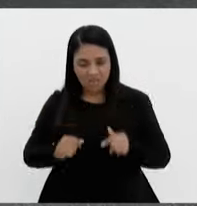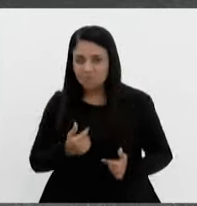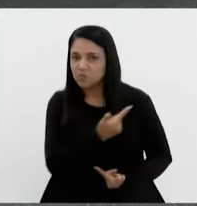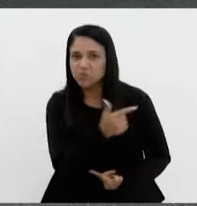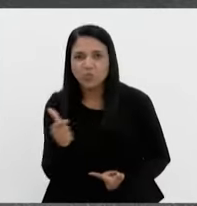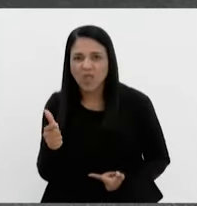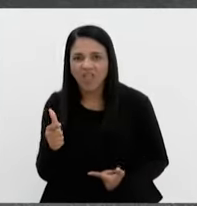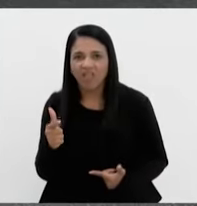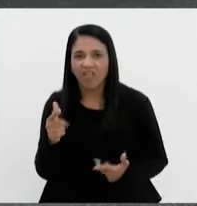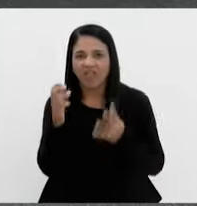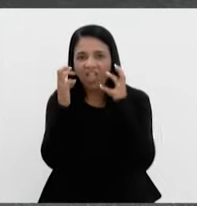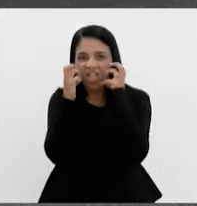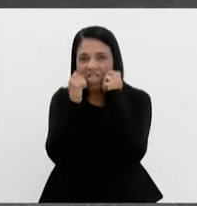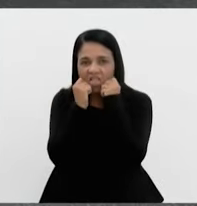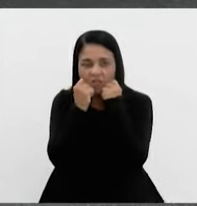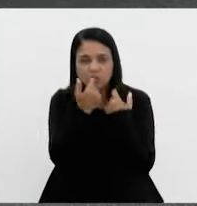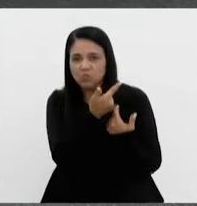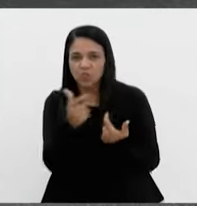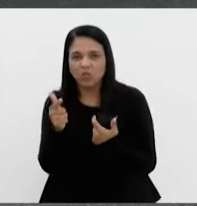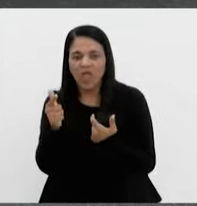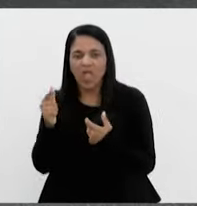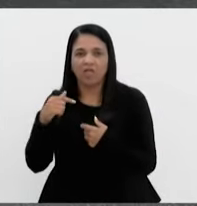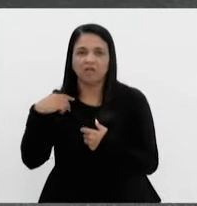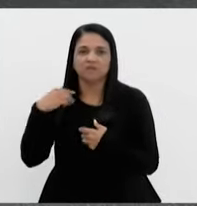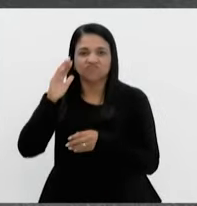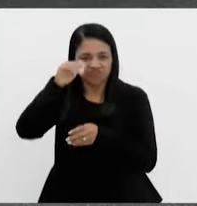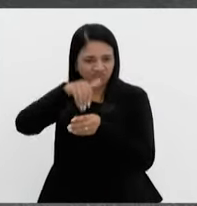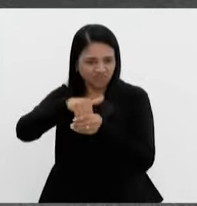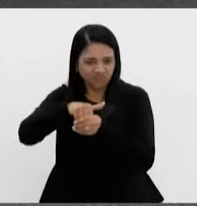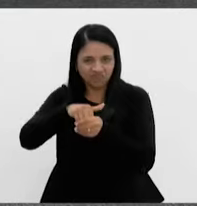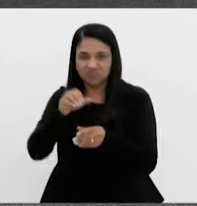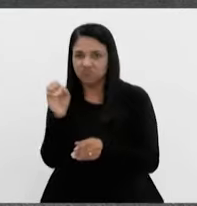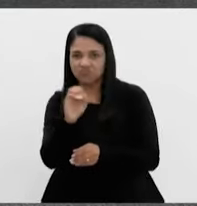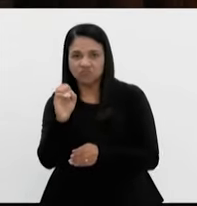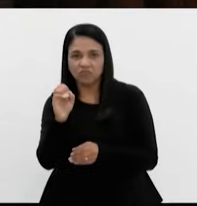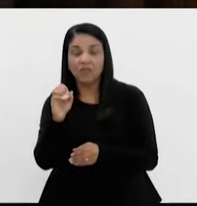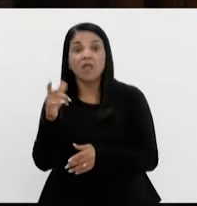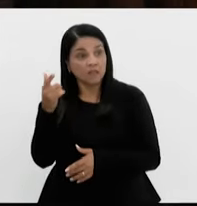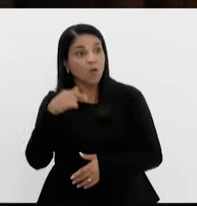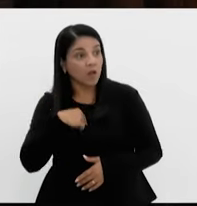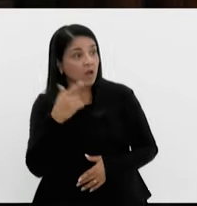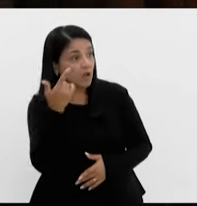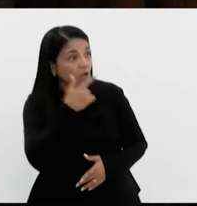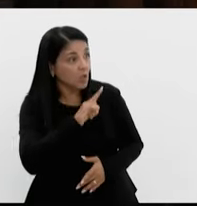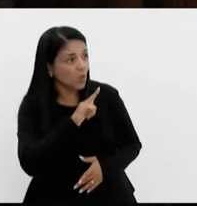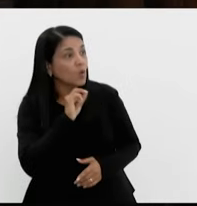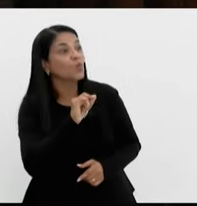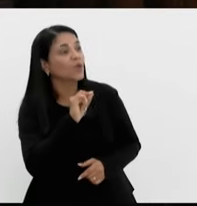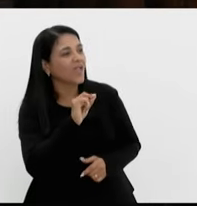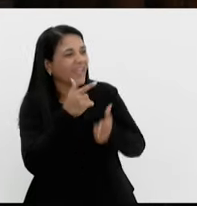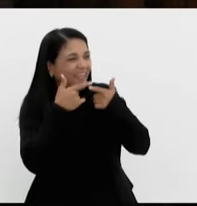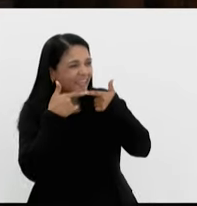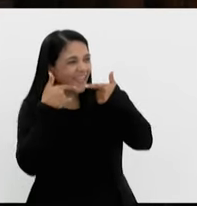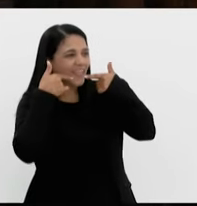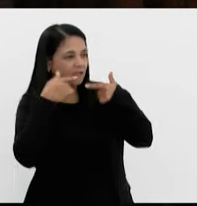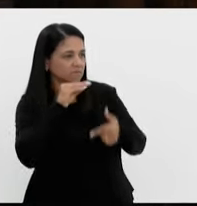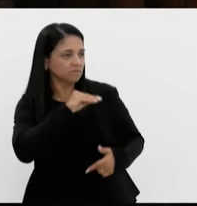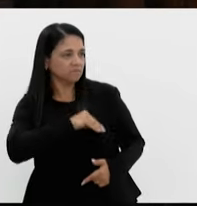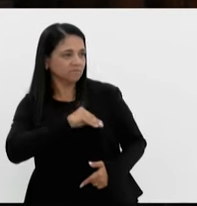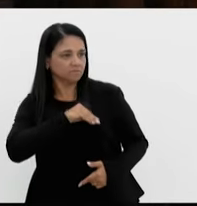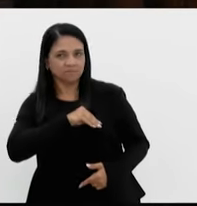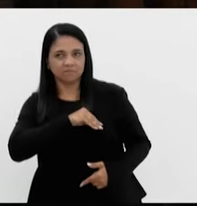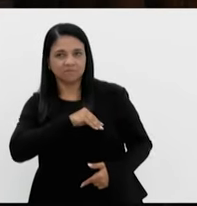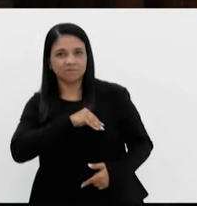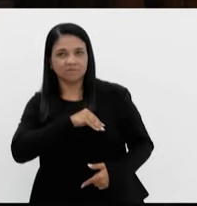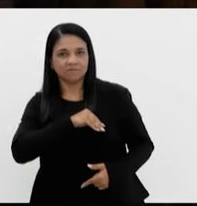frustrado porque não ganha nada não tem gan ganha ganha ganha ganhou faz-me rir ganhou um dinheirinho de